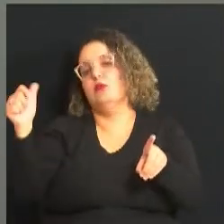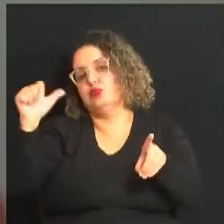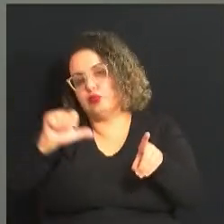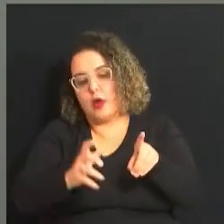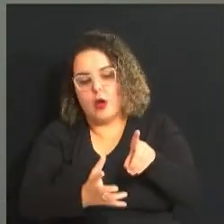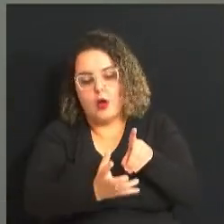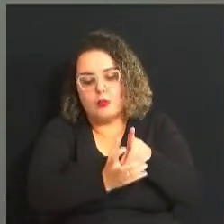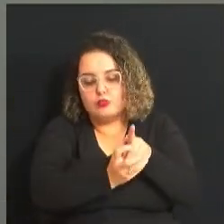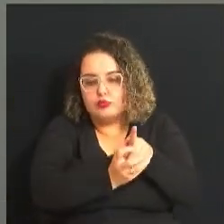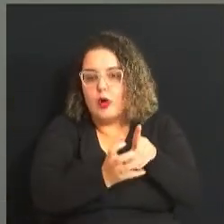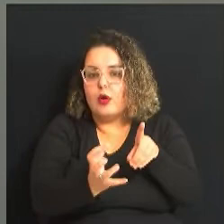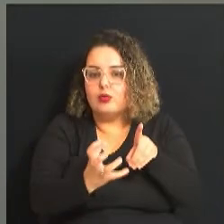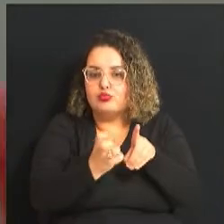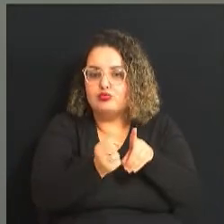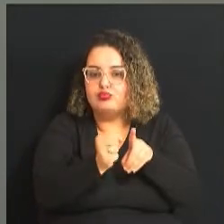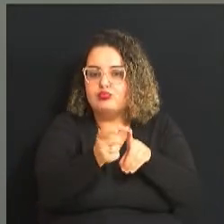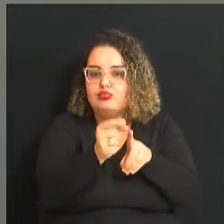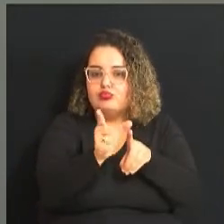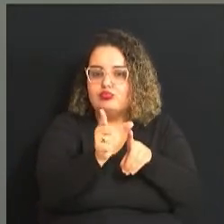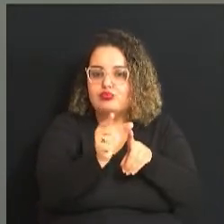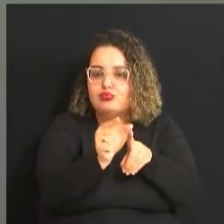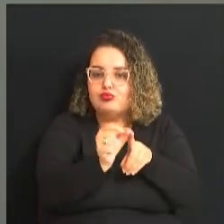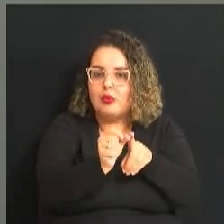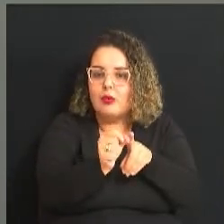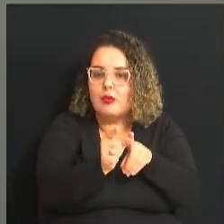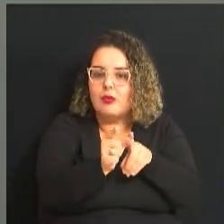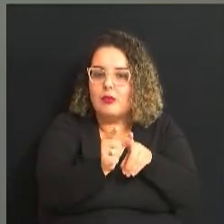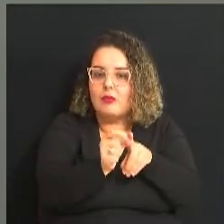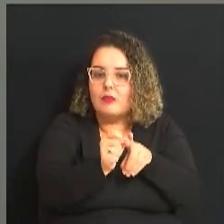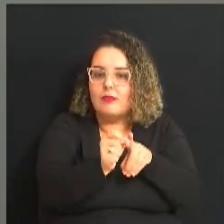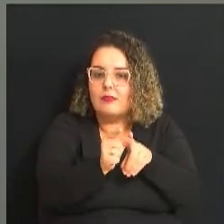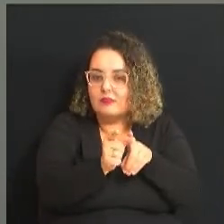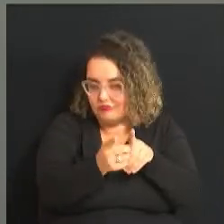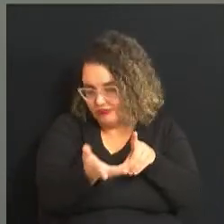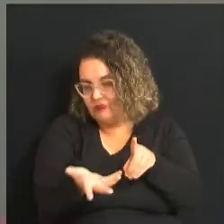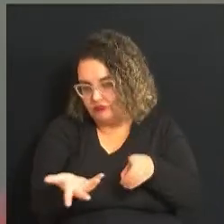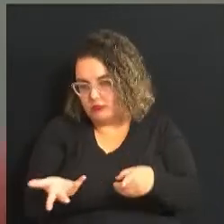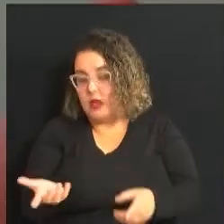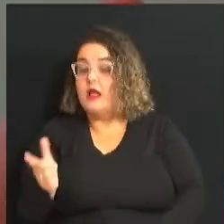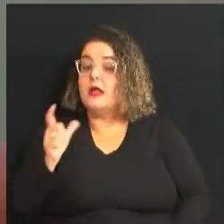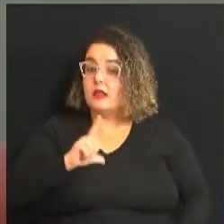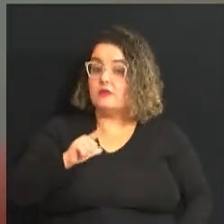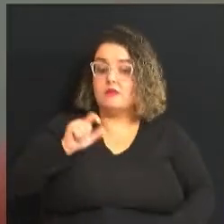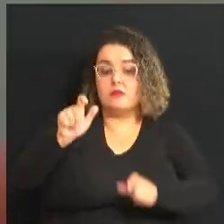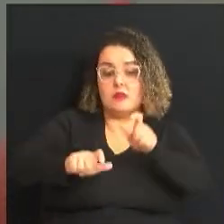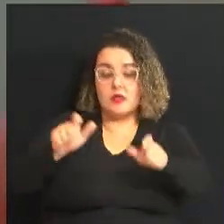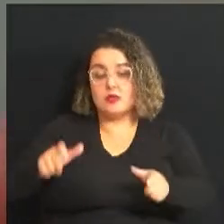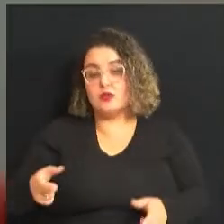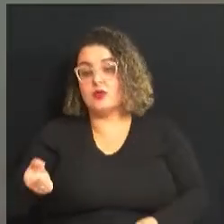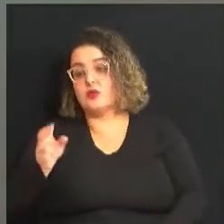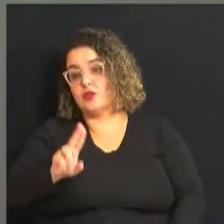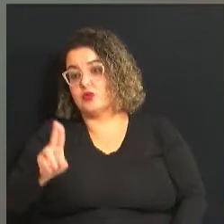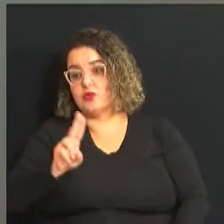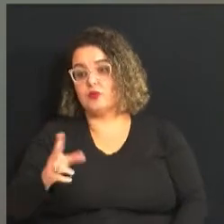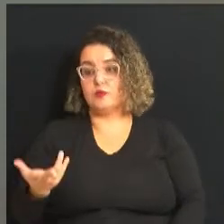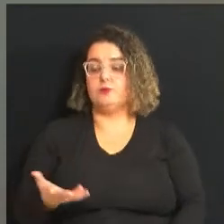homem. Existem aí alguns homens, algumas pessoas que fazem uso de